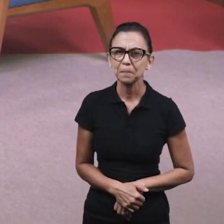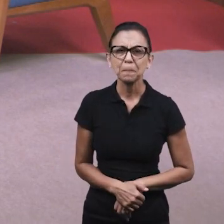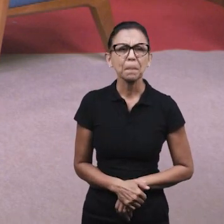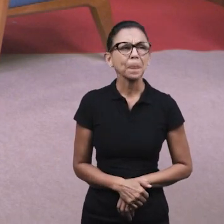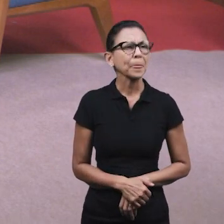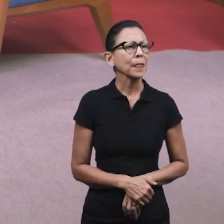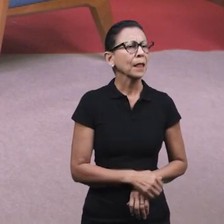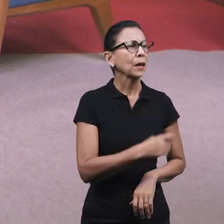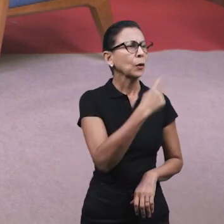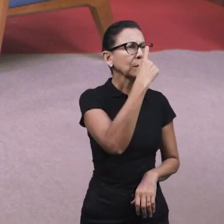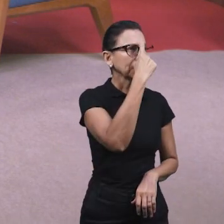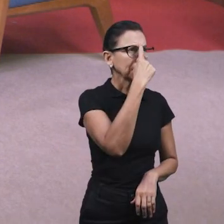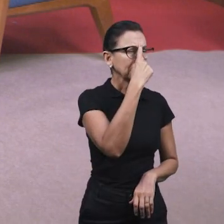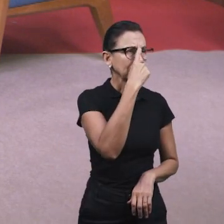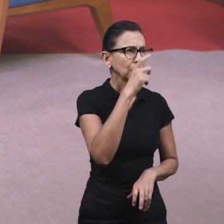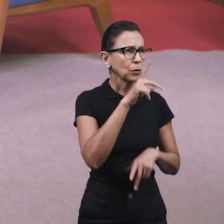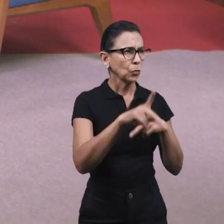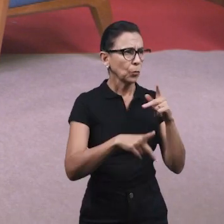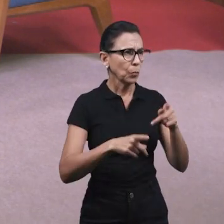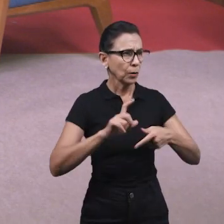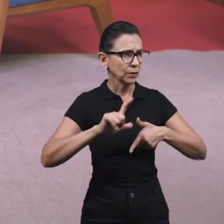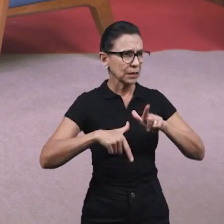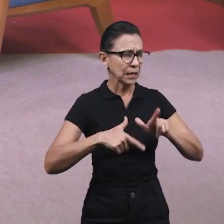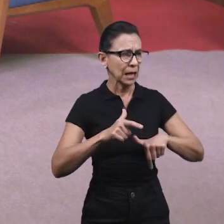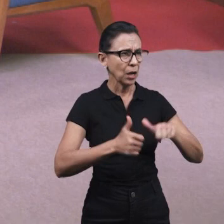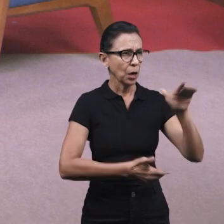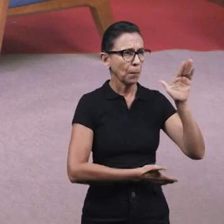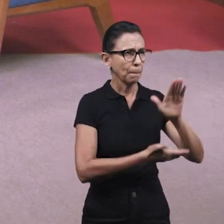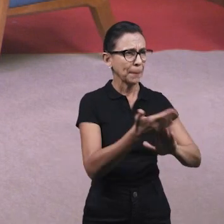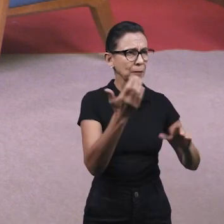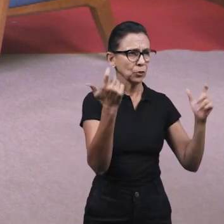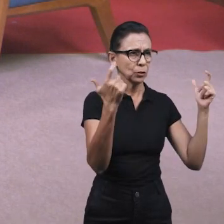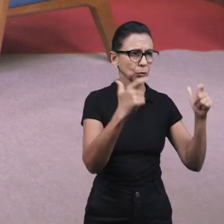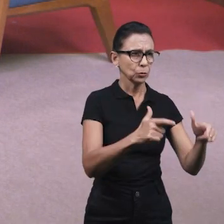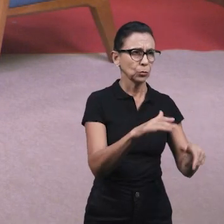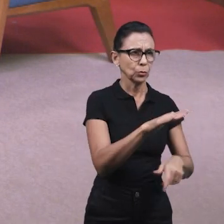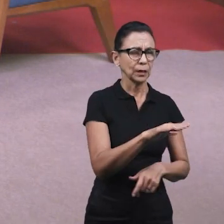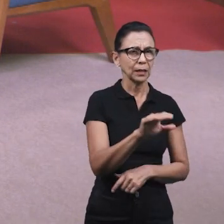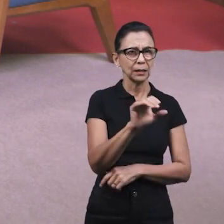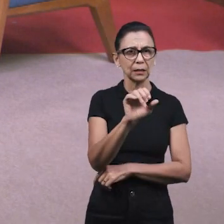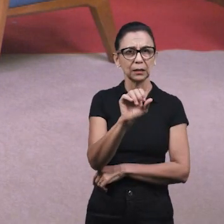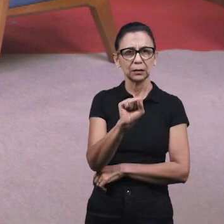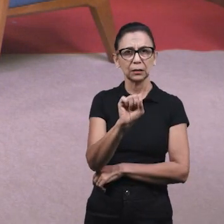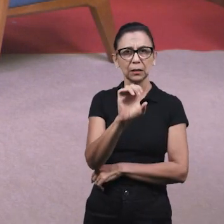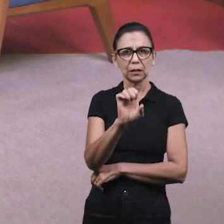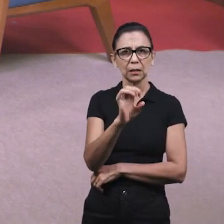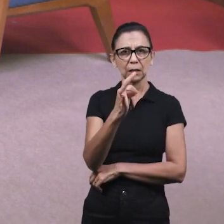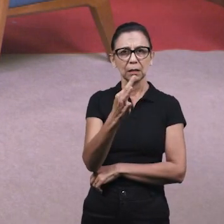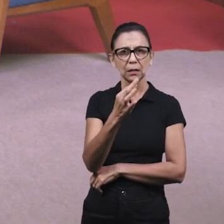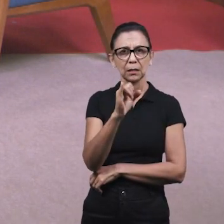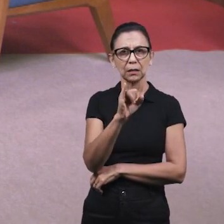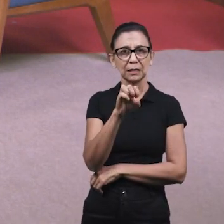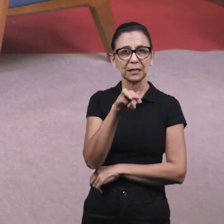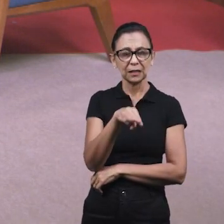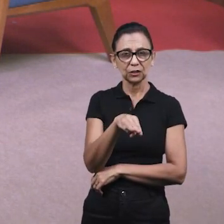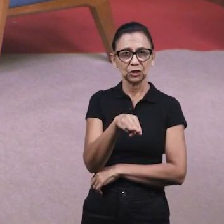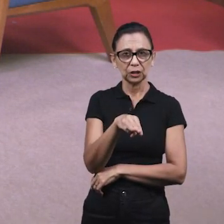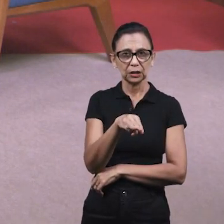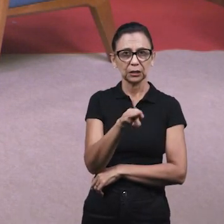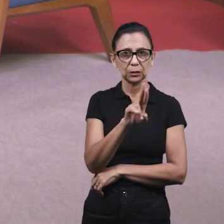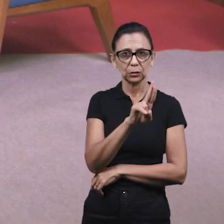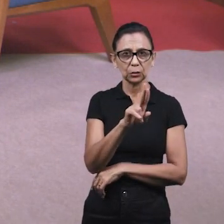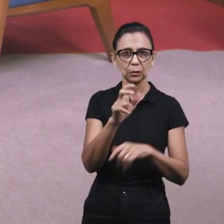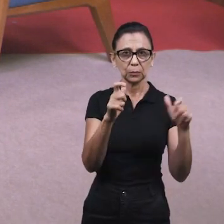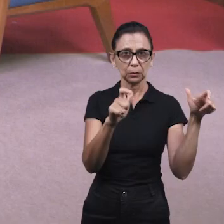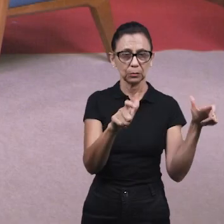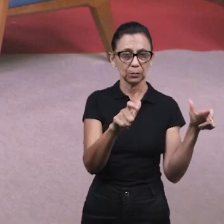de Sitim. O que significa isso? Olha, eles estavam ali acampados, não